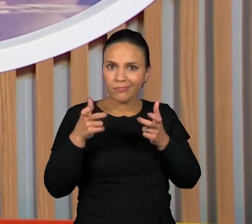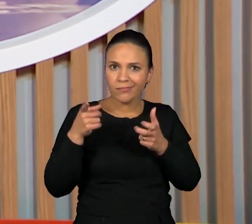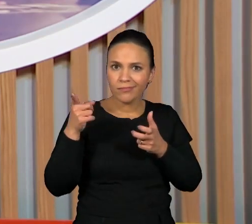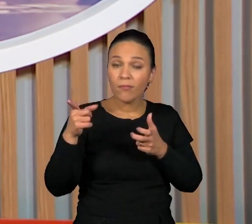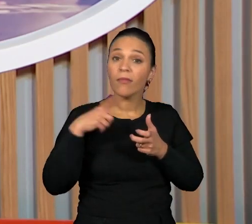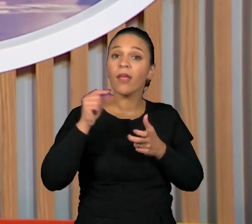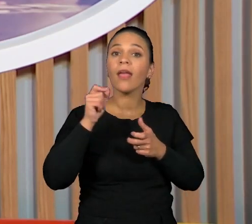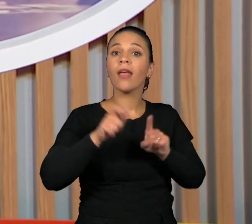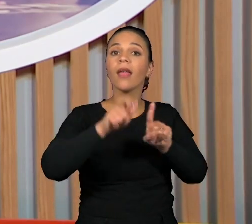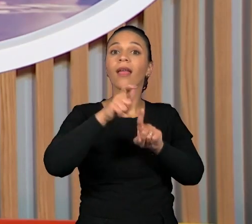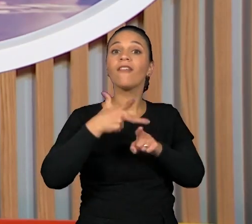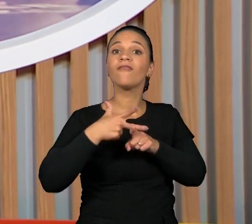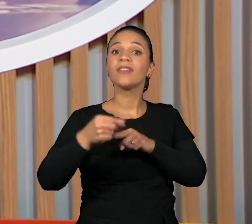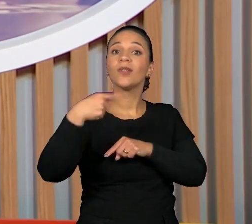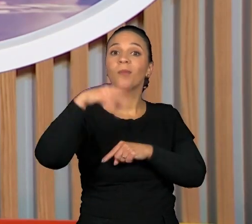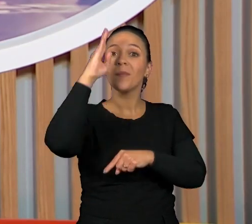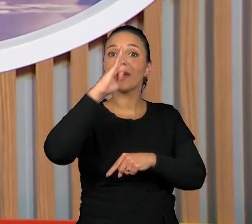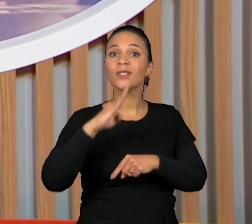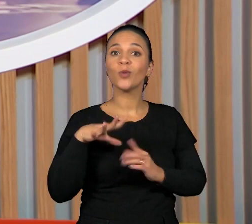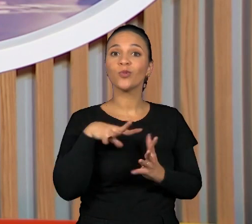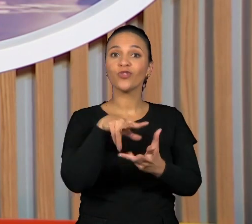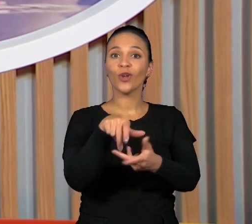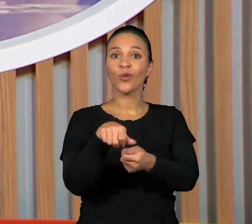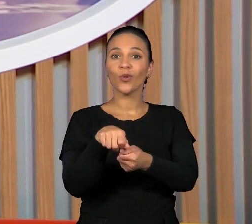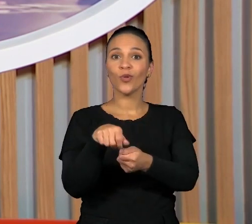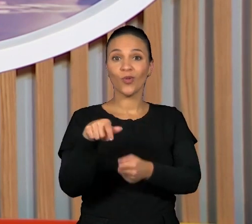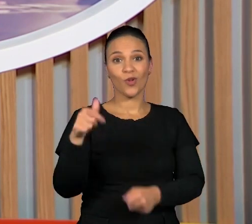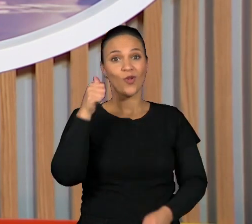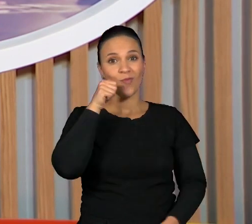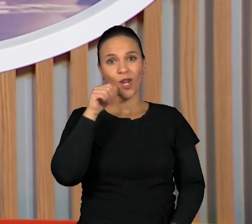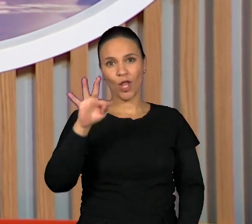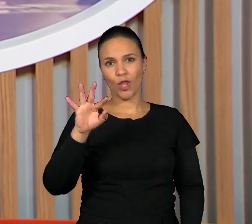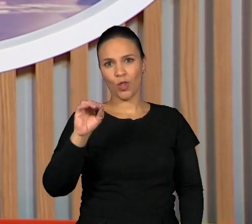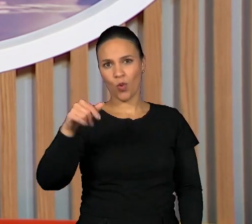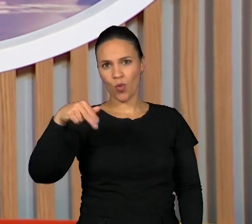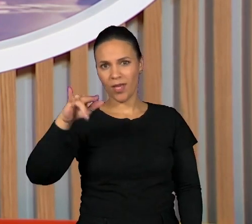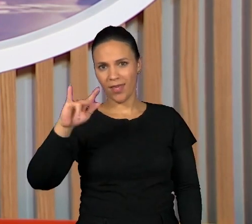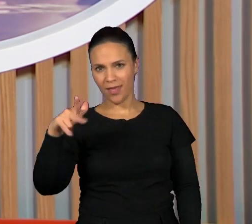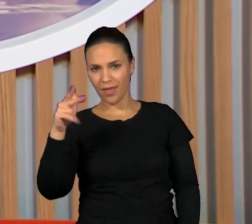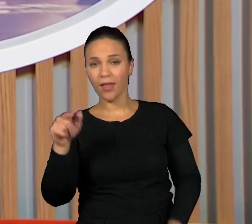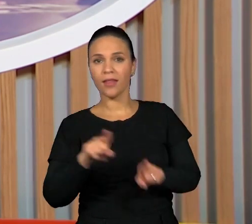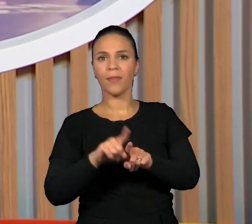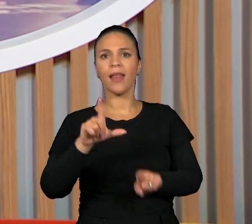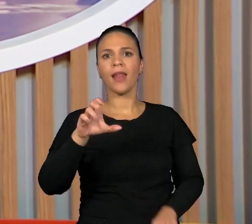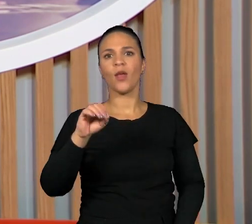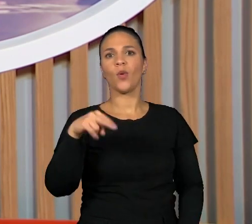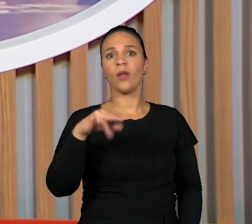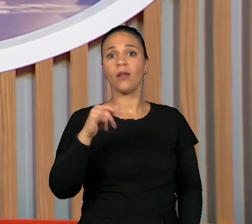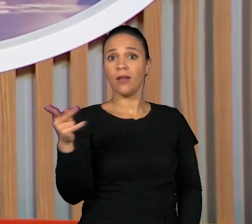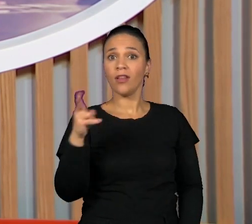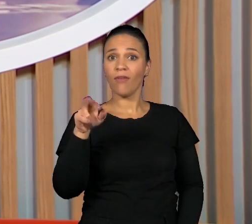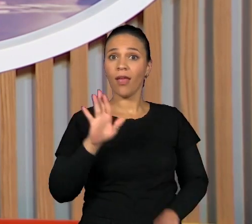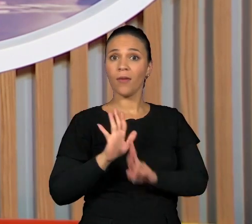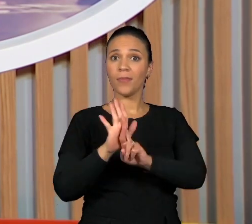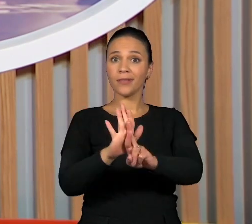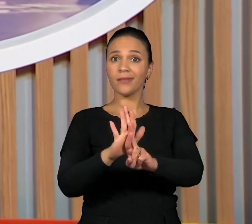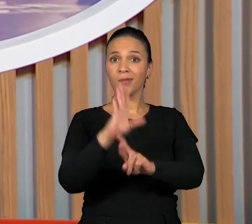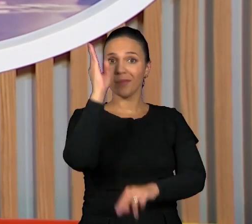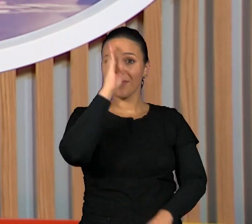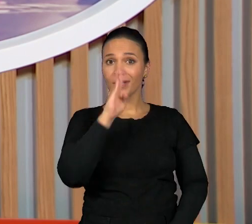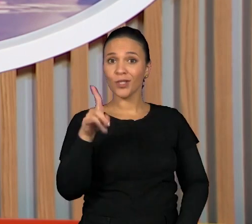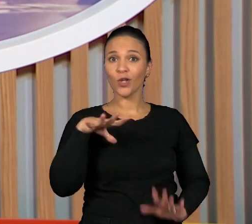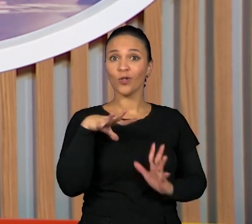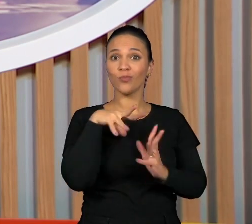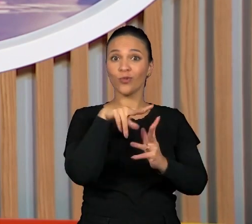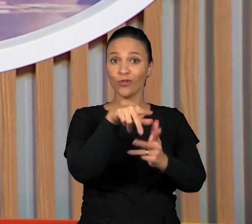dos vencedores da etapa brasileira do Mundial, a Big Girl Toquinha e o B-Boy Leone. E eles vão representar o Brasil na finalíssima do